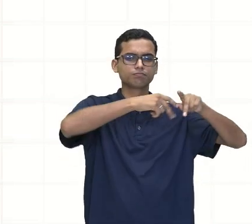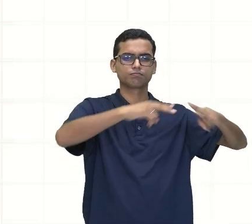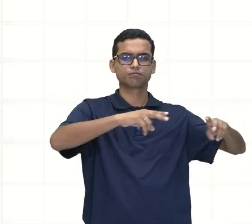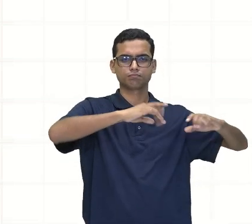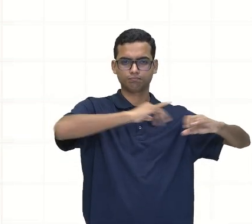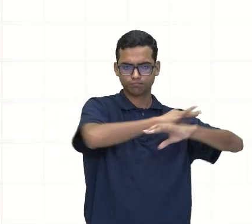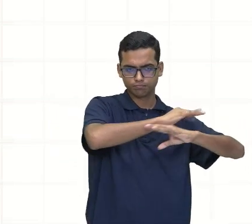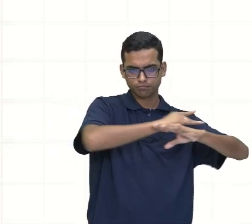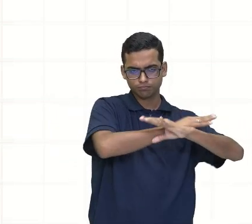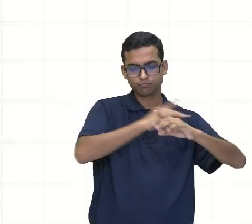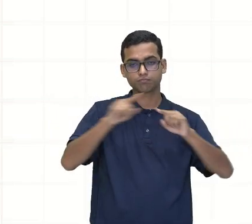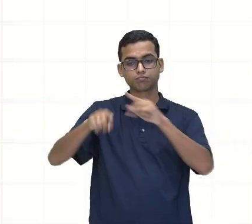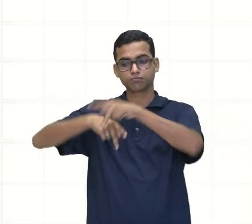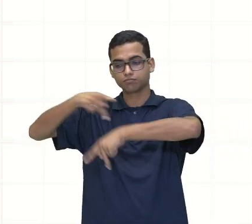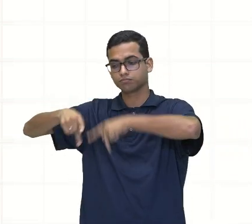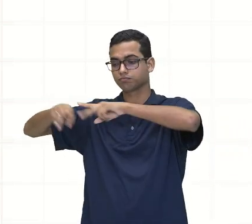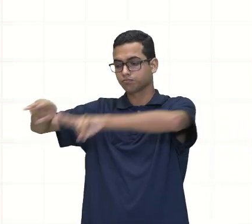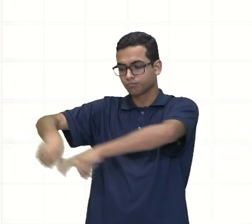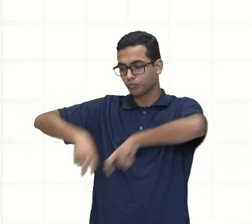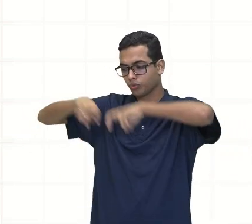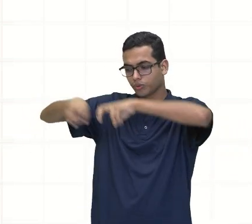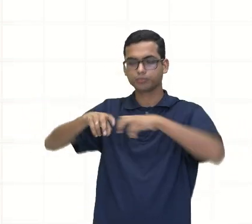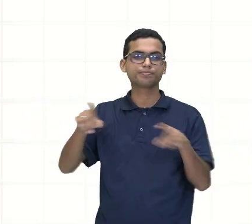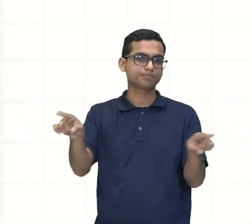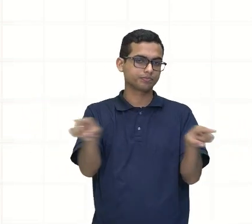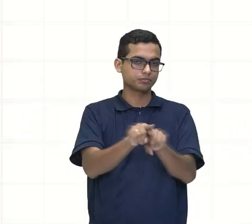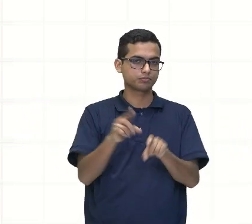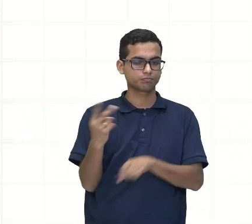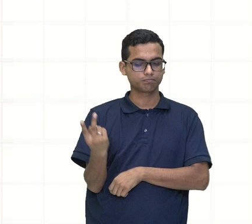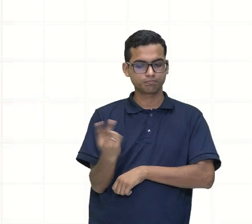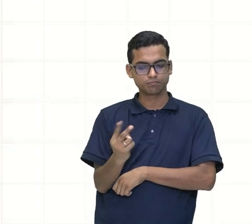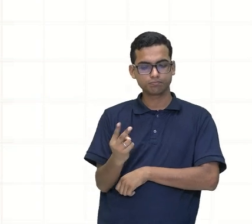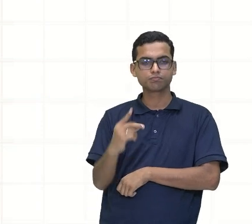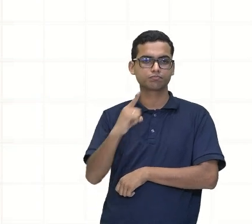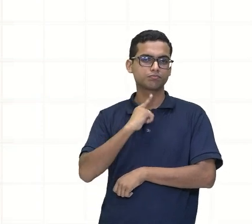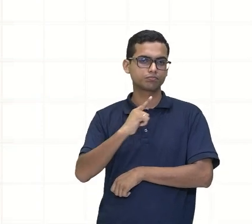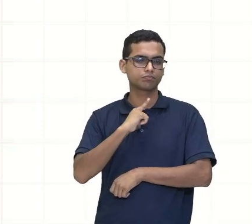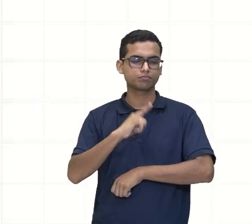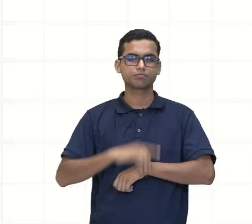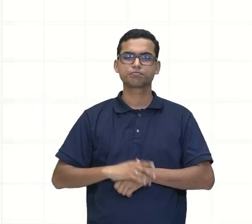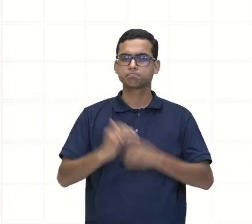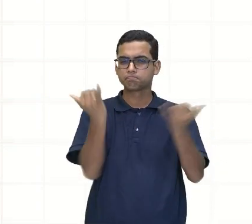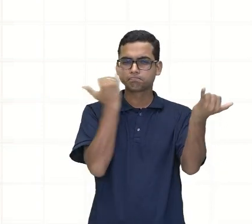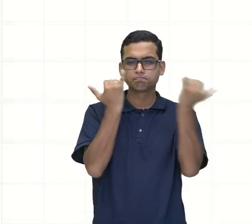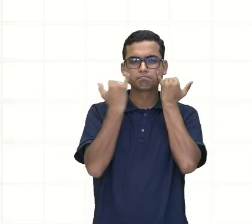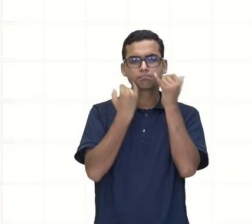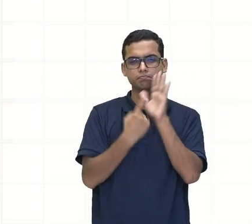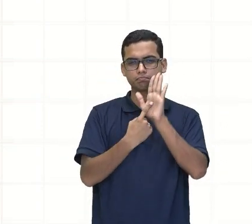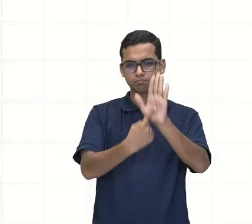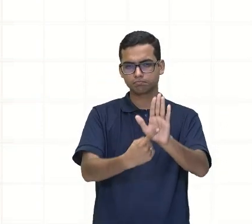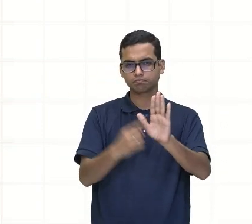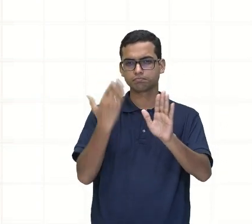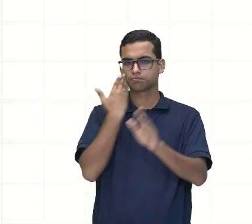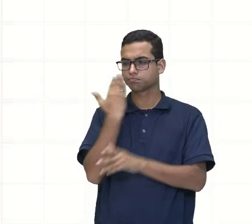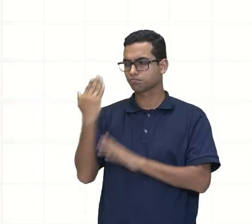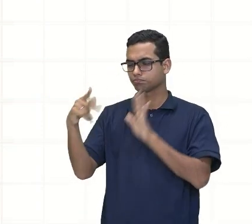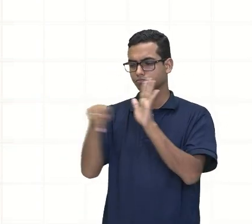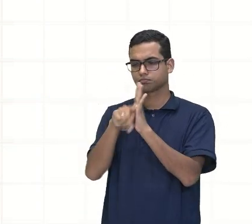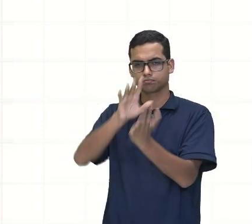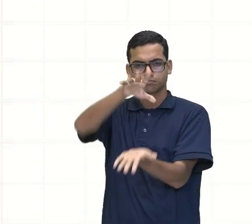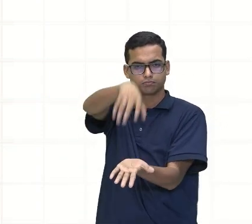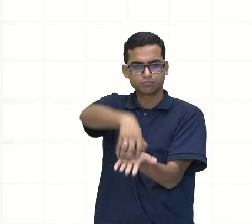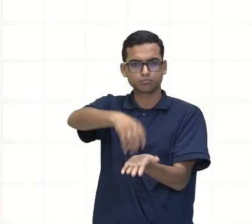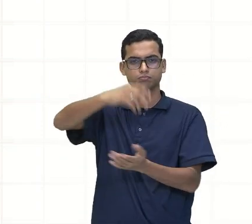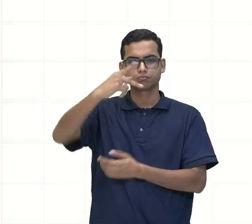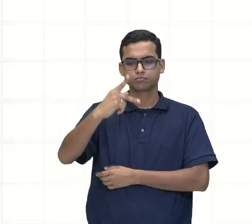e urbana, tá bom? Então, de acordo com esses dados que estão disponíveis aí na PNAD, né, que são responsáveis